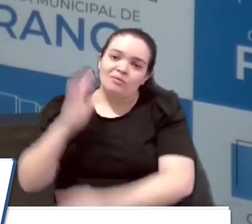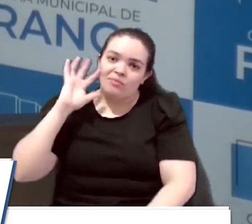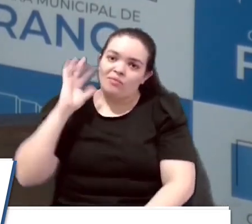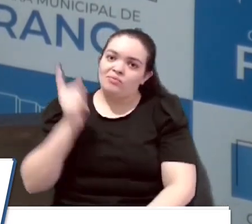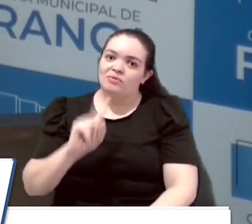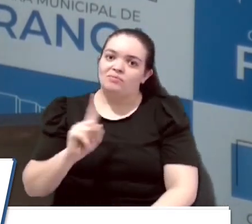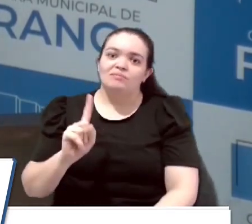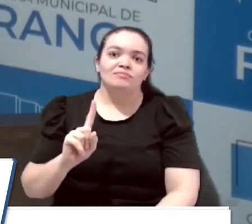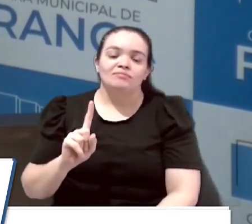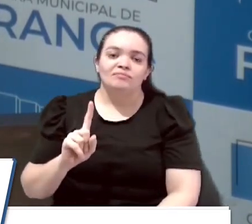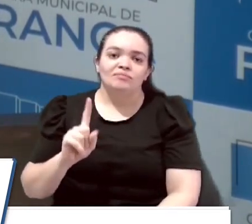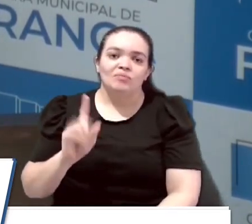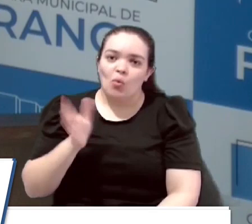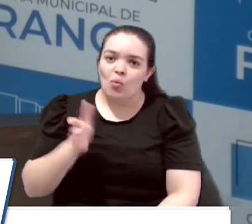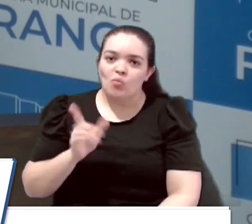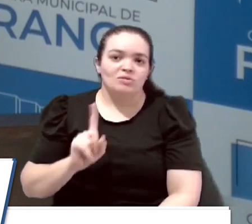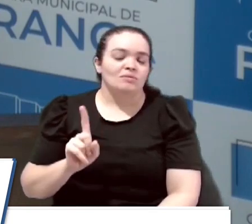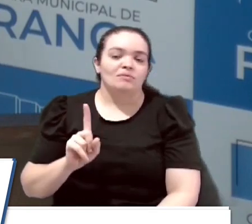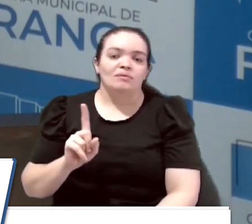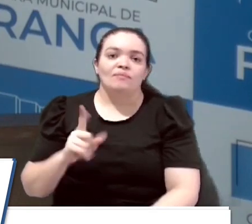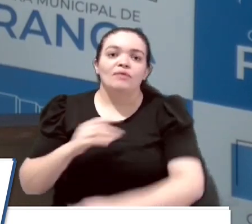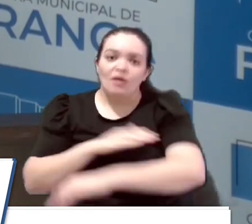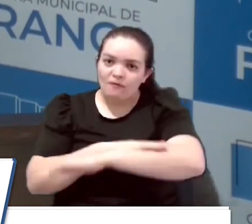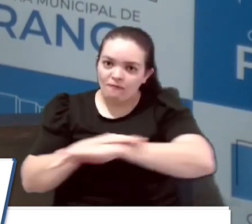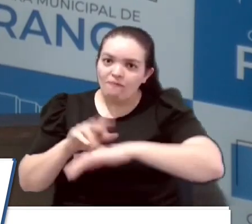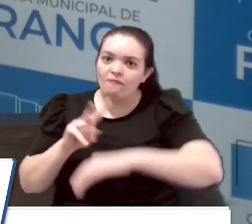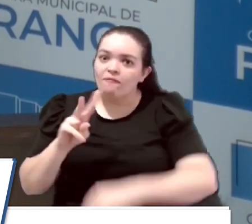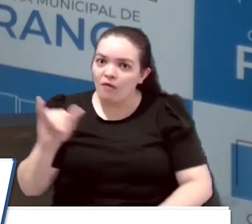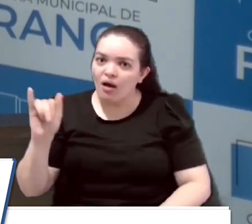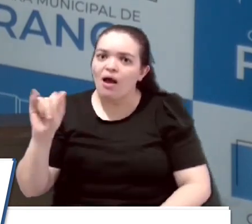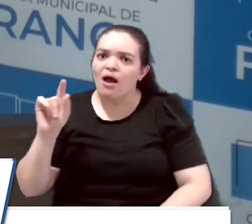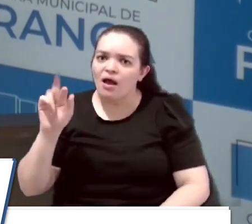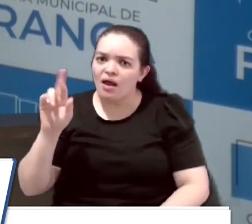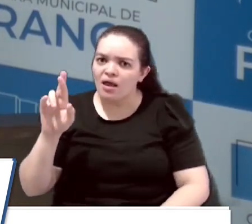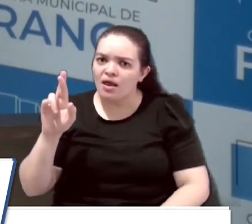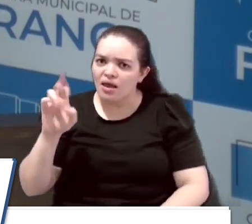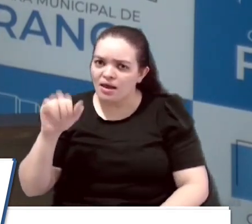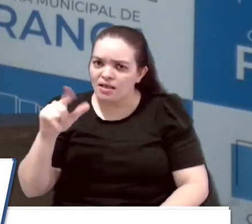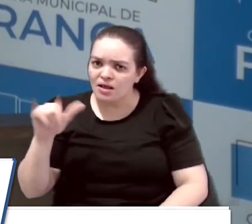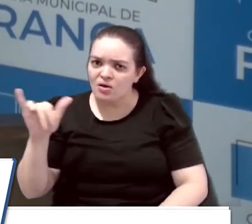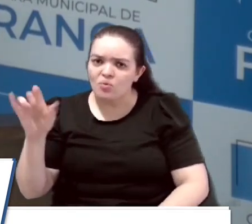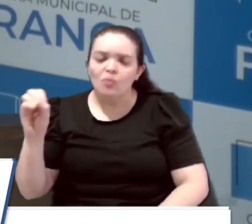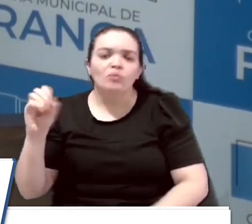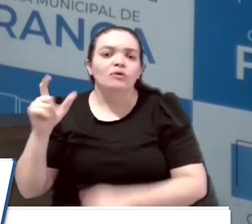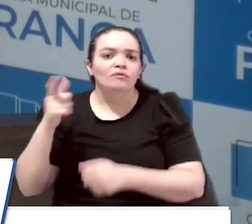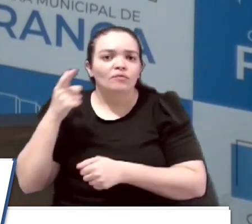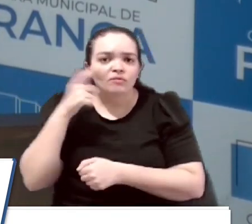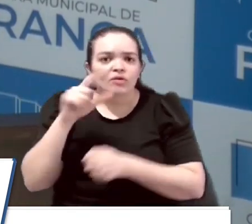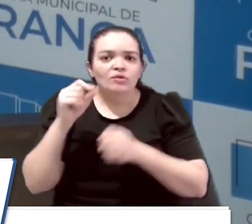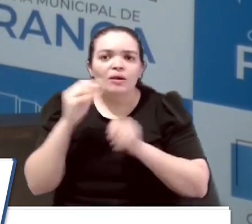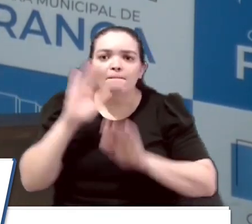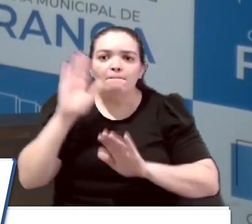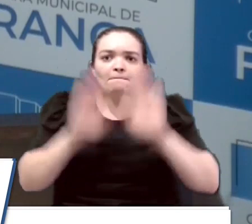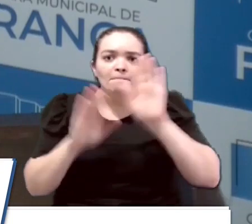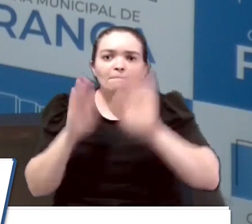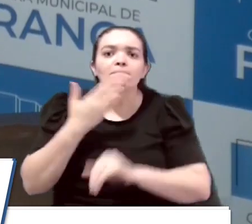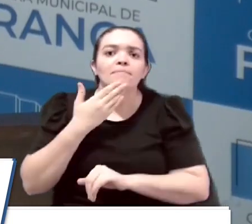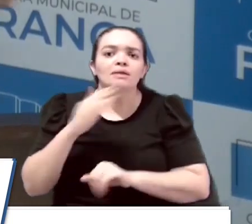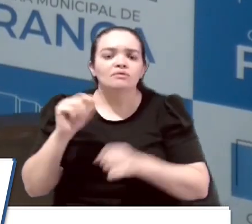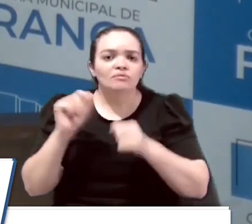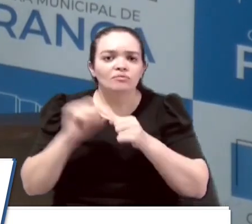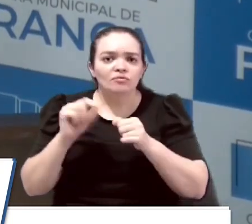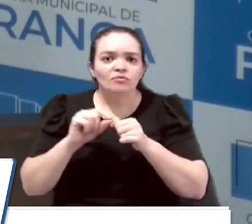Não acontece. Vai ser asfaltado, viu, Reinaldo? Vai ser asfaltado. Já foi feita a licitação, já está sendo feita a